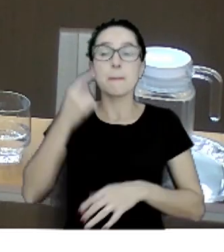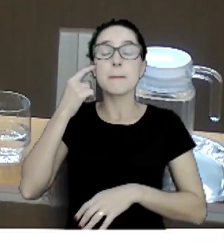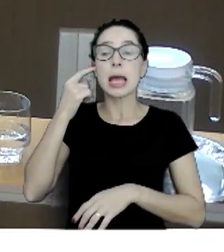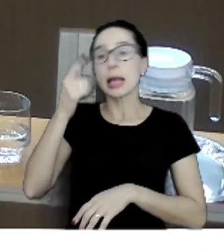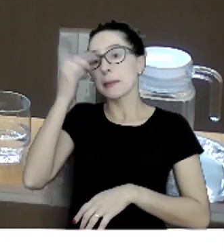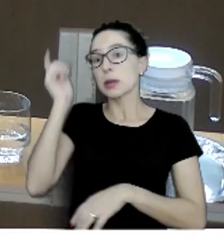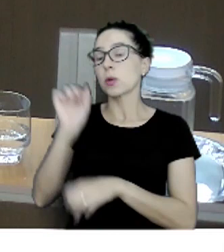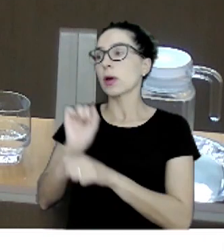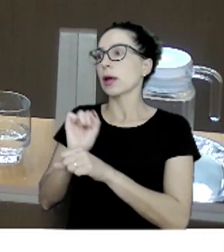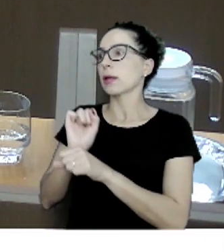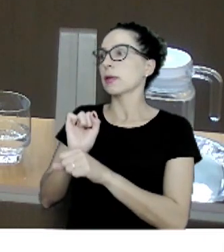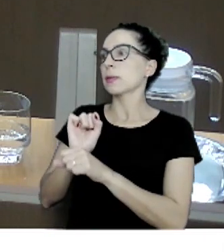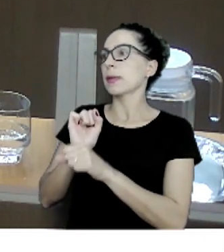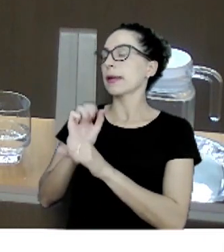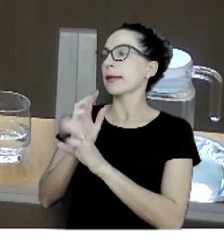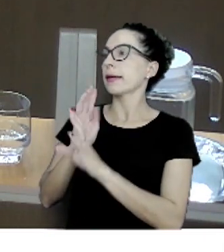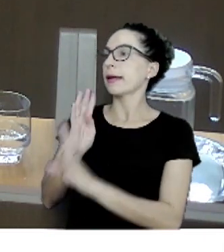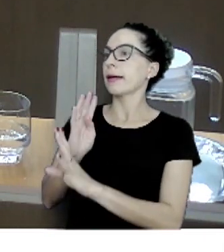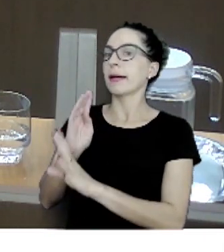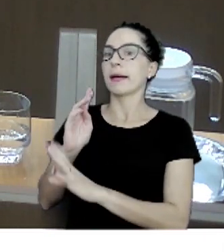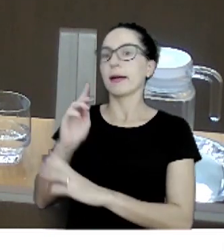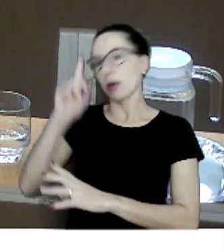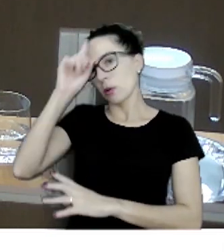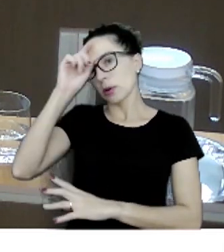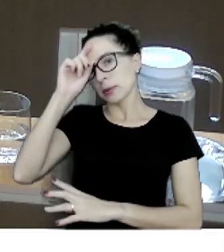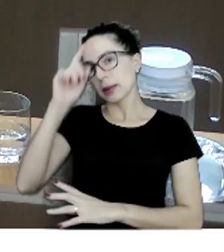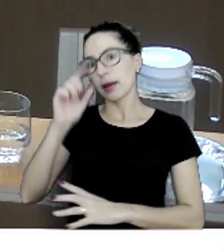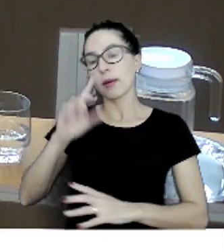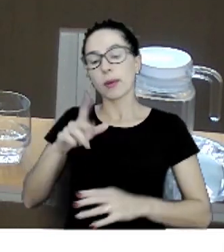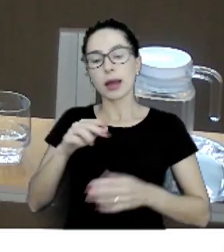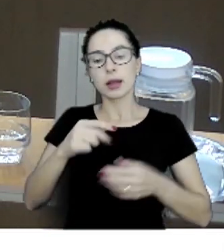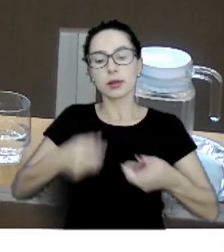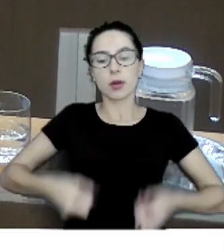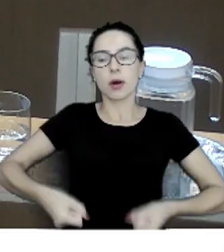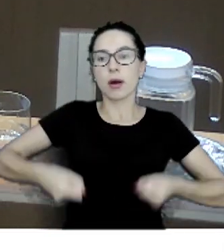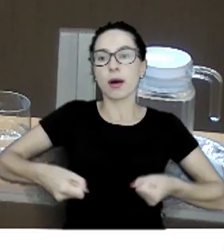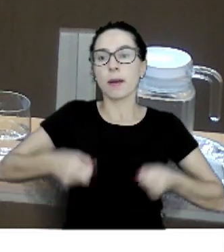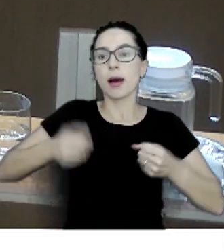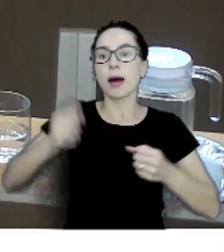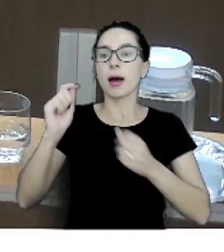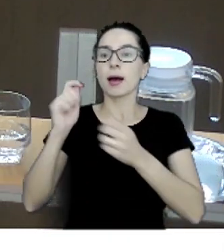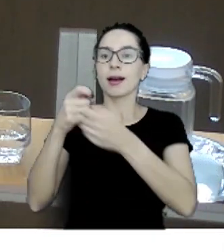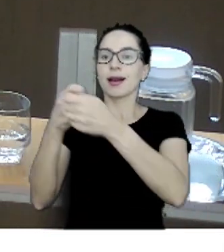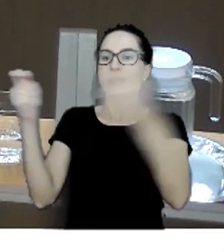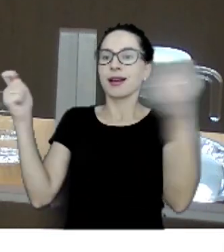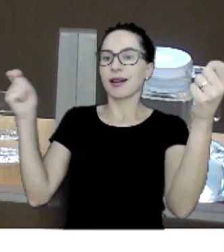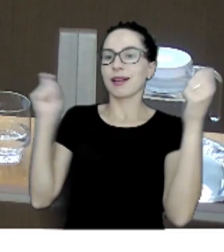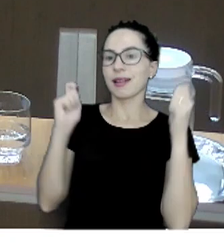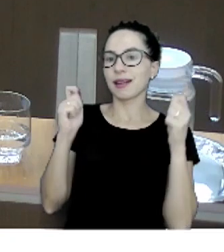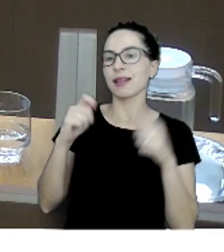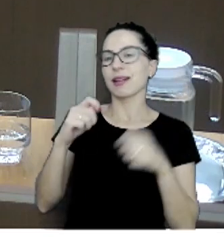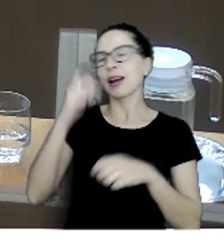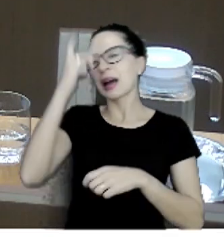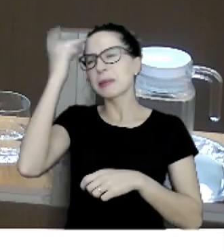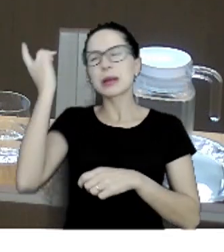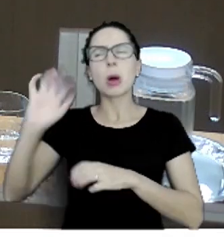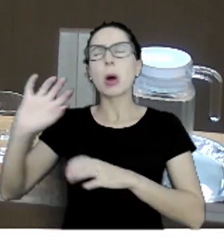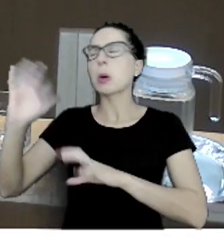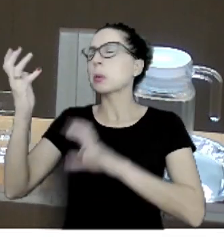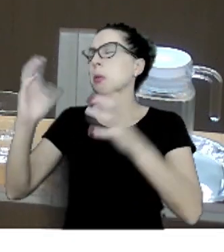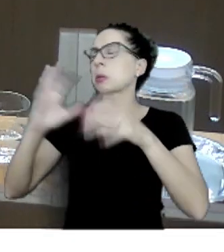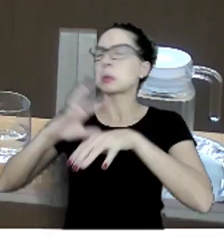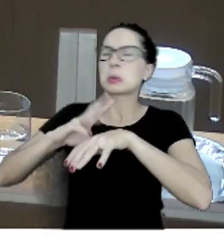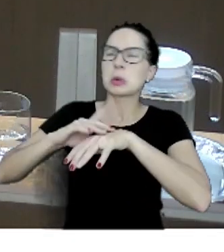Santa Casa, e ele está cercado só com uma maca e uma cortina, né? Aí chega pessoas de tudo quanto é situação, com